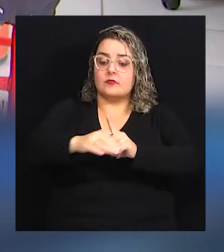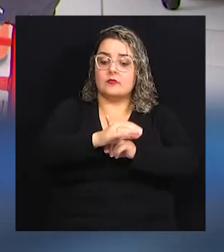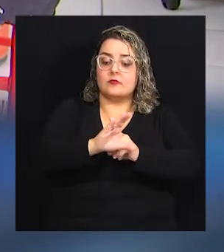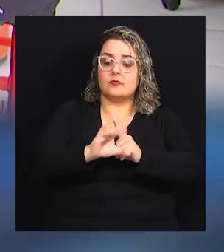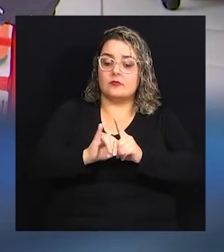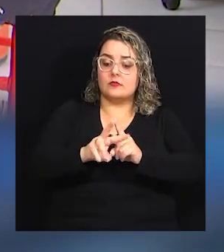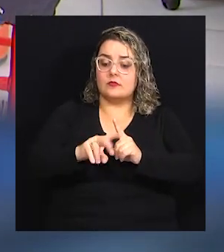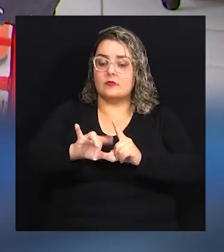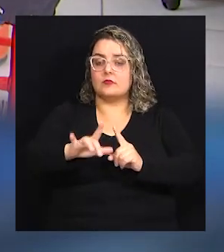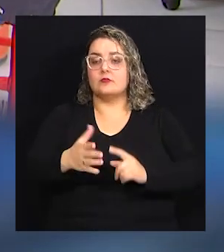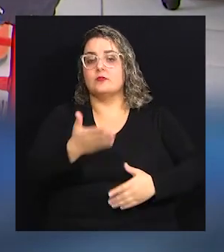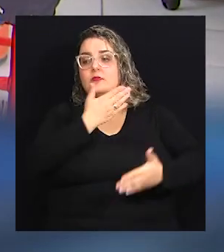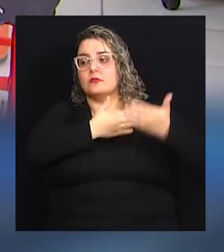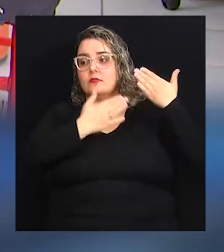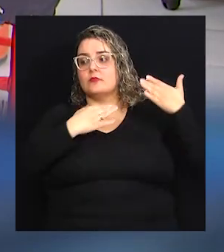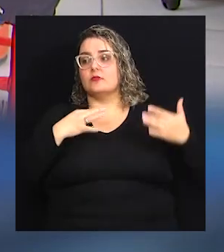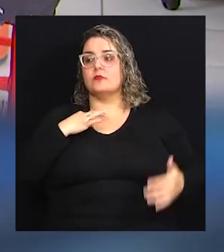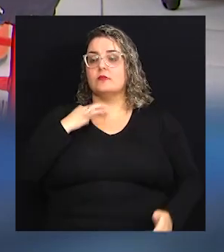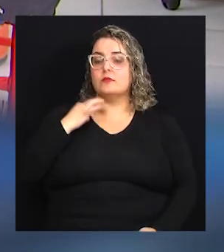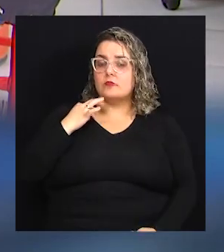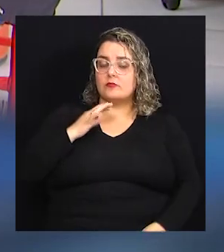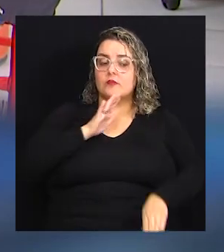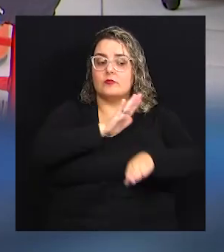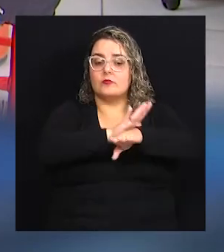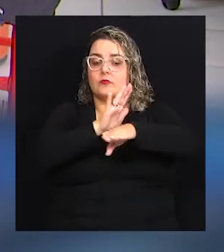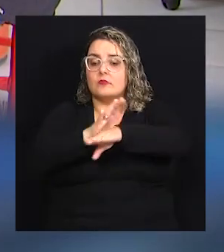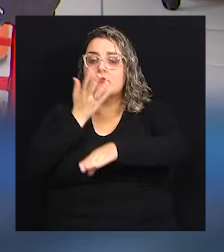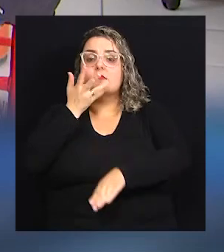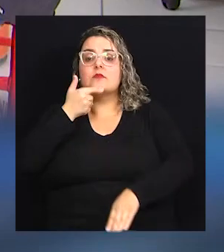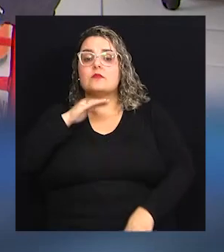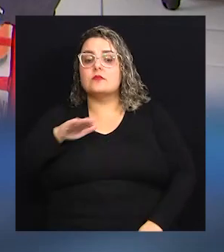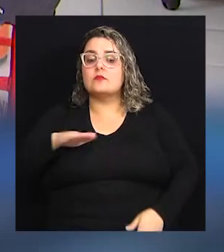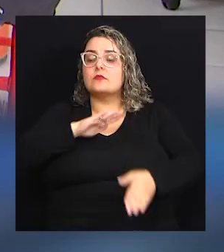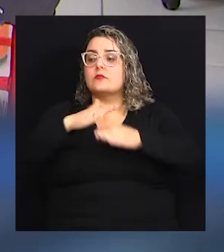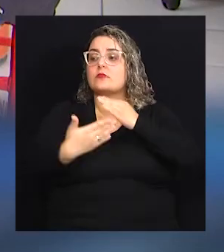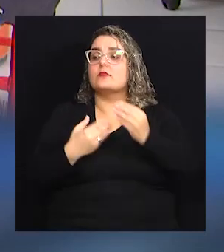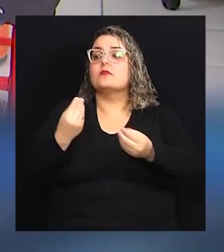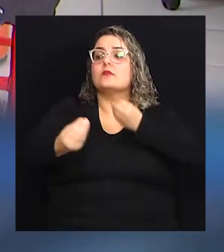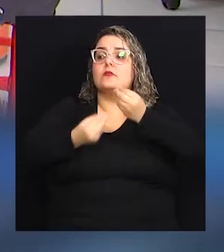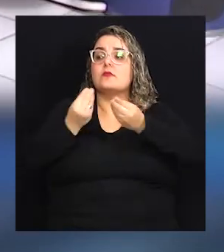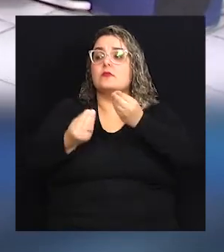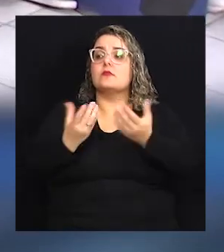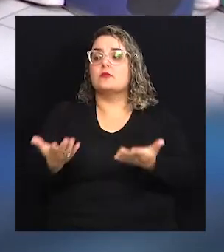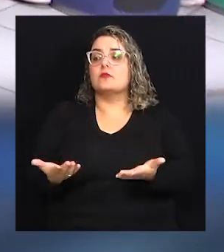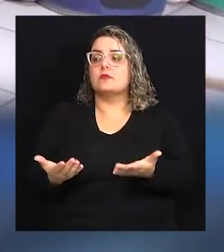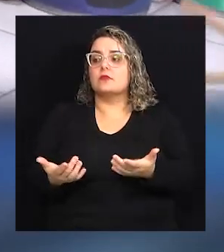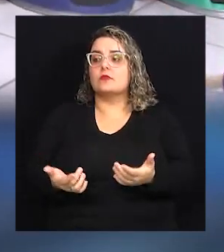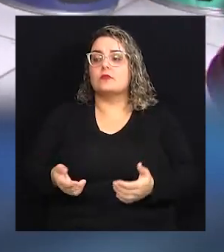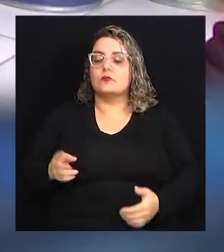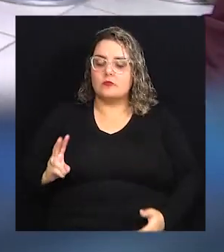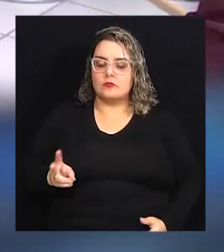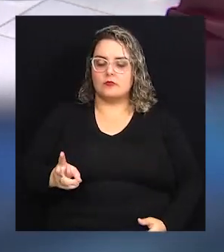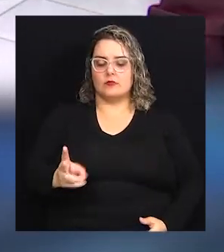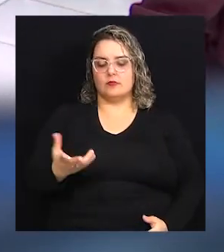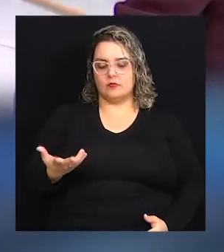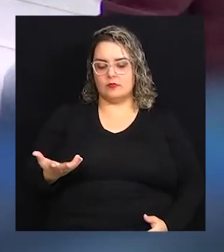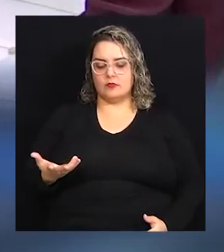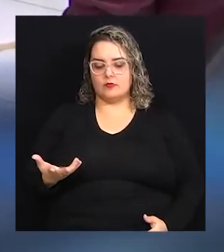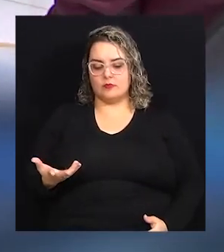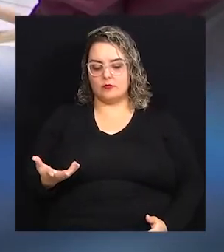Ela começou lá no passado de forma voluntária, ajudando algumas crianças no bairro. Como é que vem se